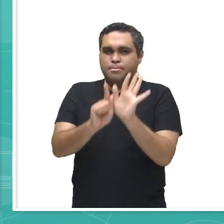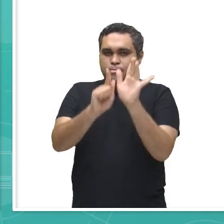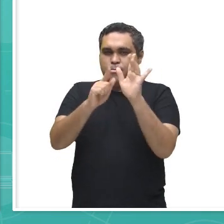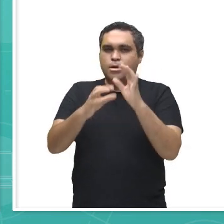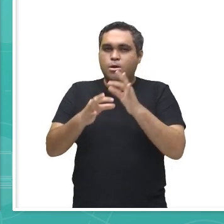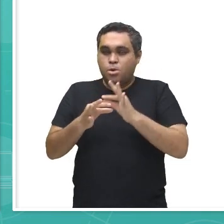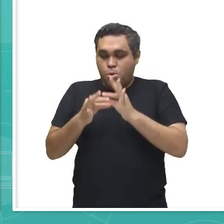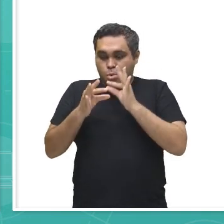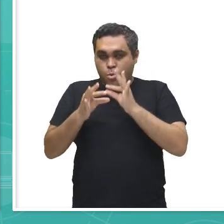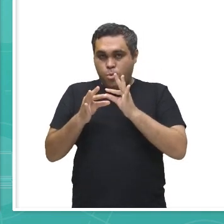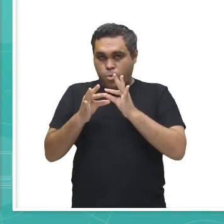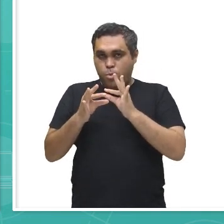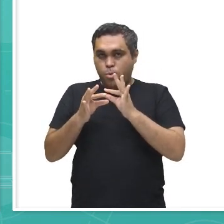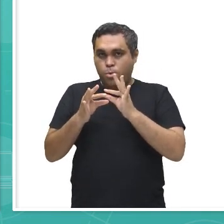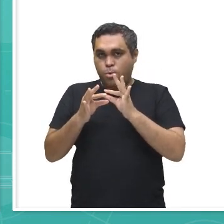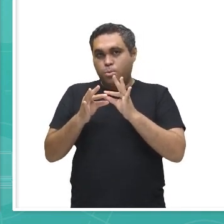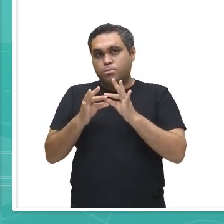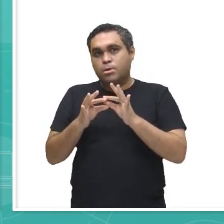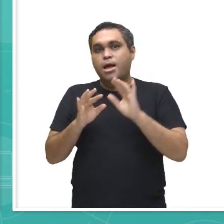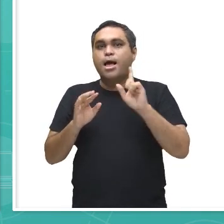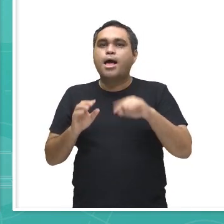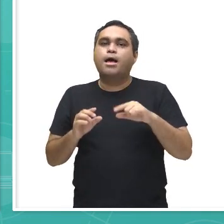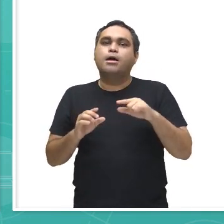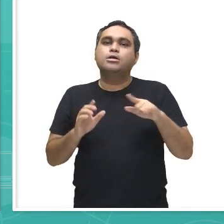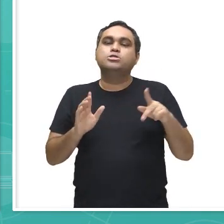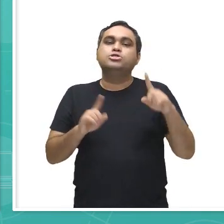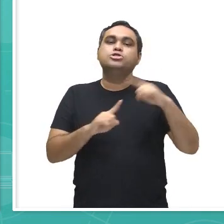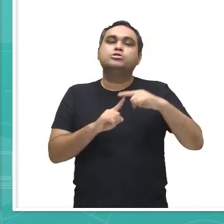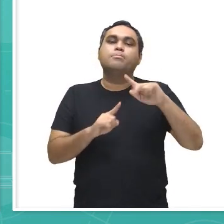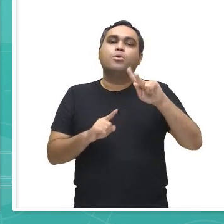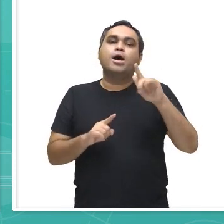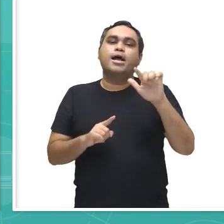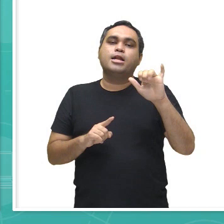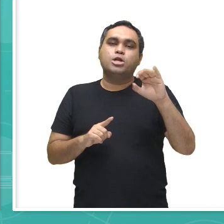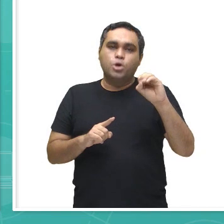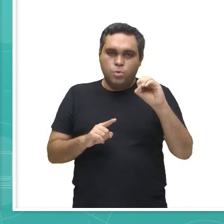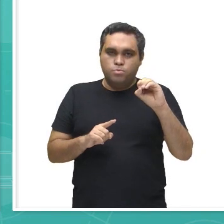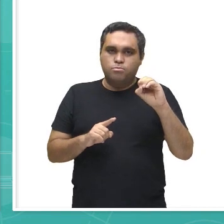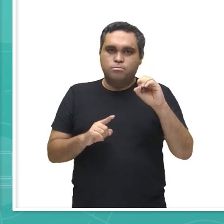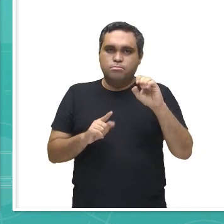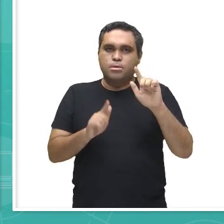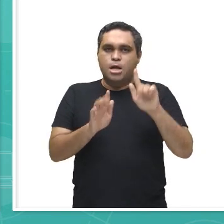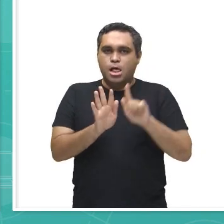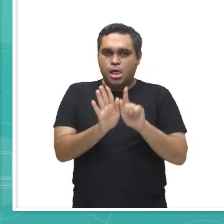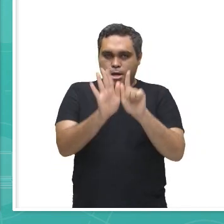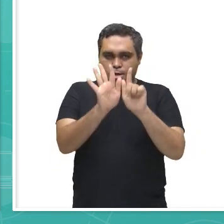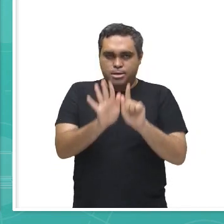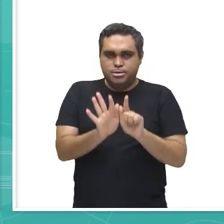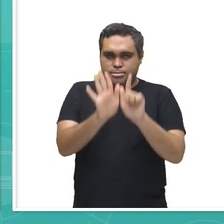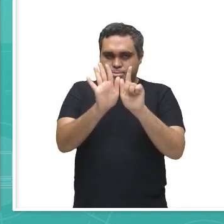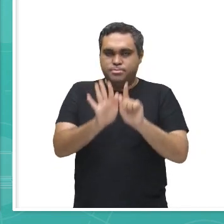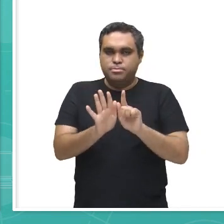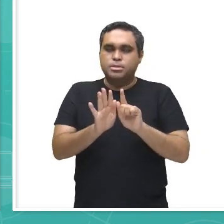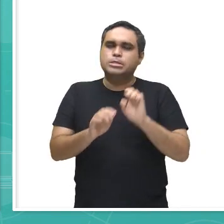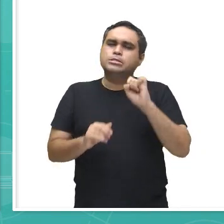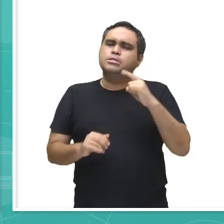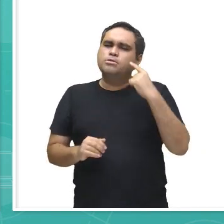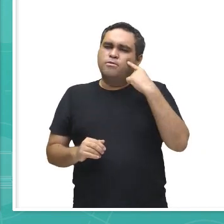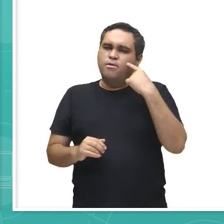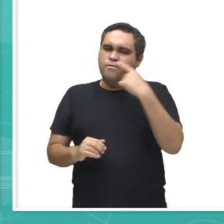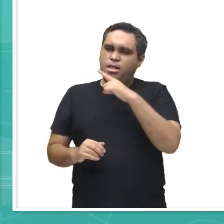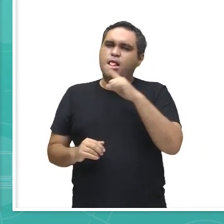determinado tipo de gás, que é o hélio, tá? Então, o que é o hélio? Se a gente for olhar lá na nossa